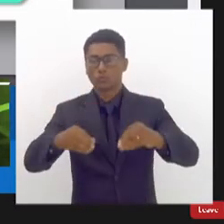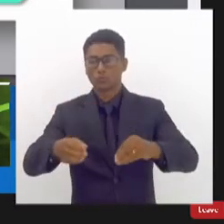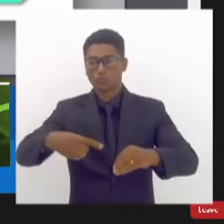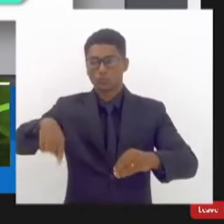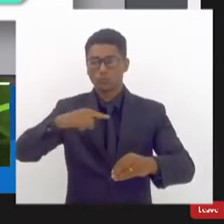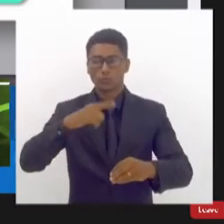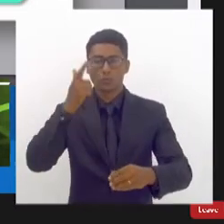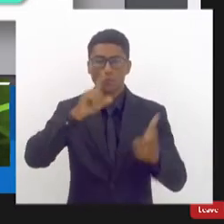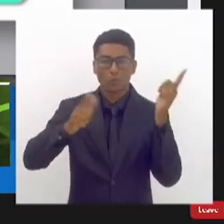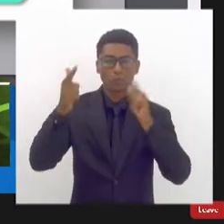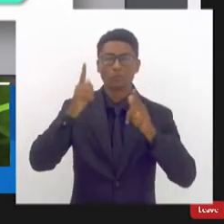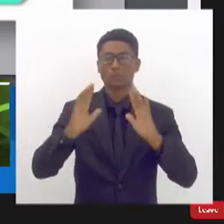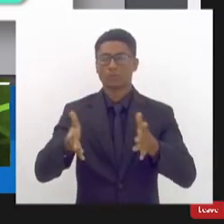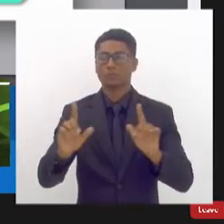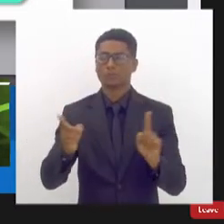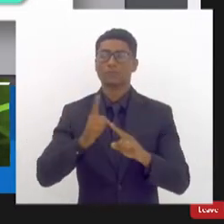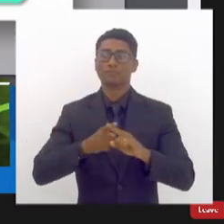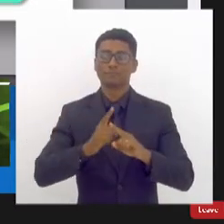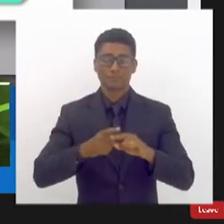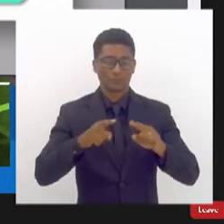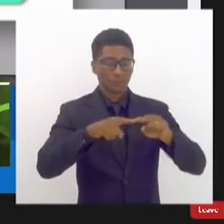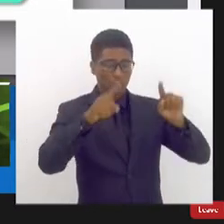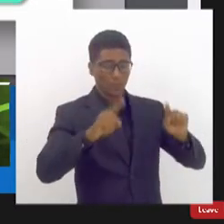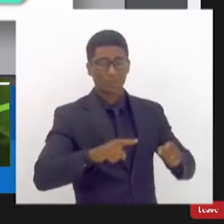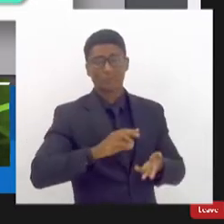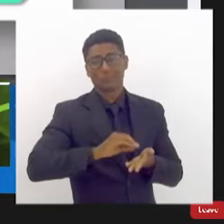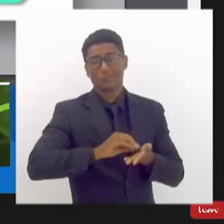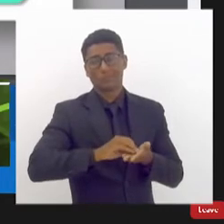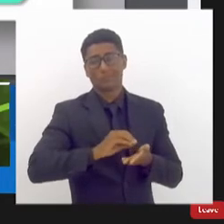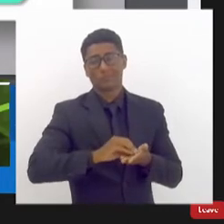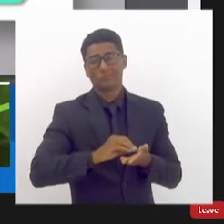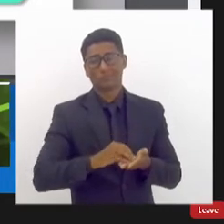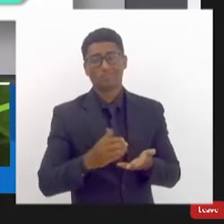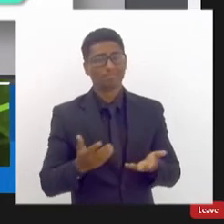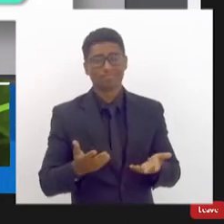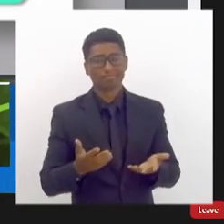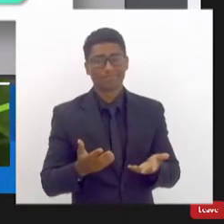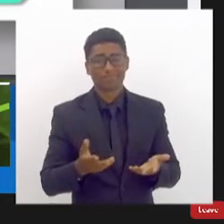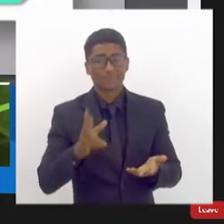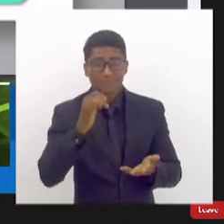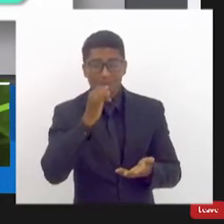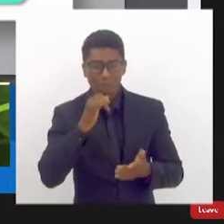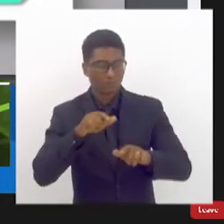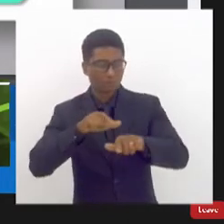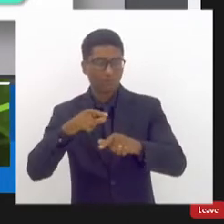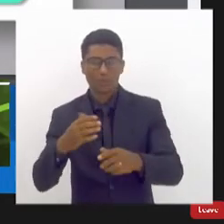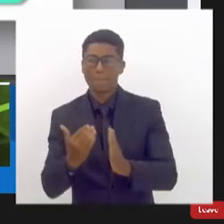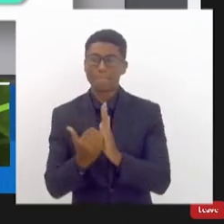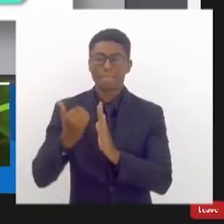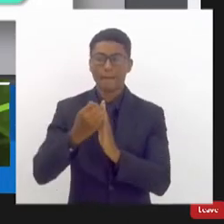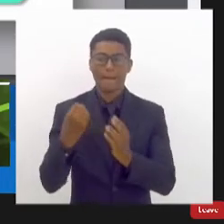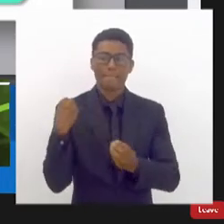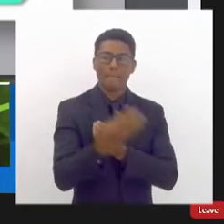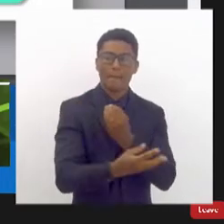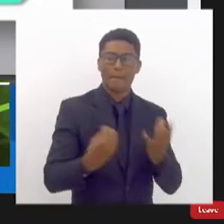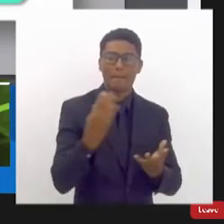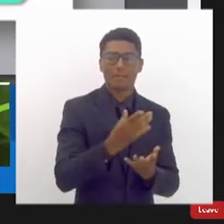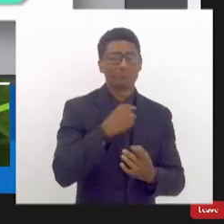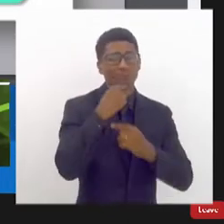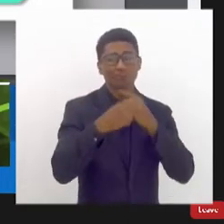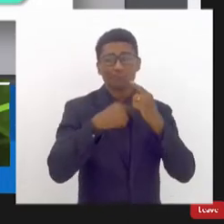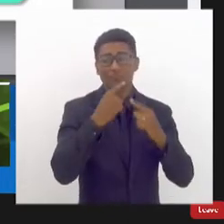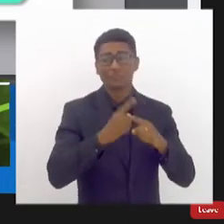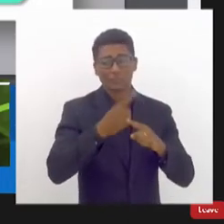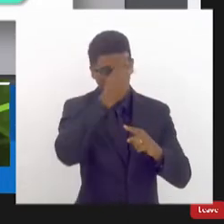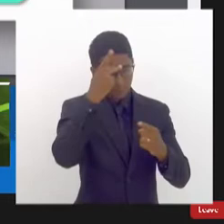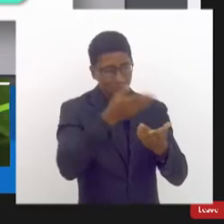como a gente tem carência de pessoal, não adianta você criar atribuições que vão sobrecarregar ou não, ou criar vazios para as pessoas